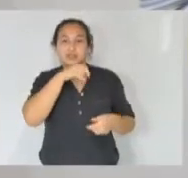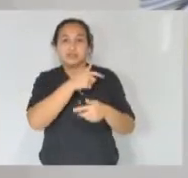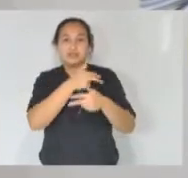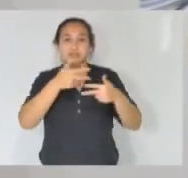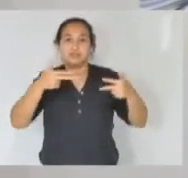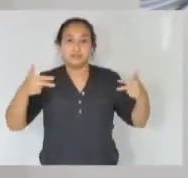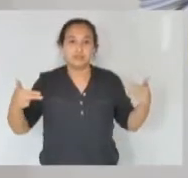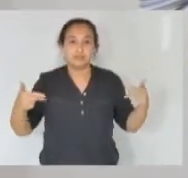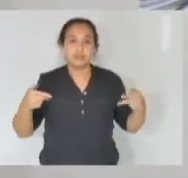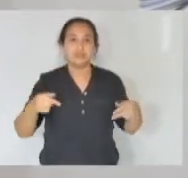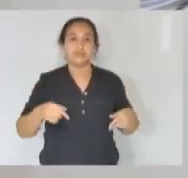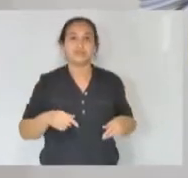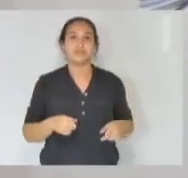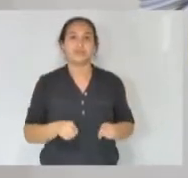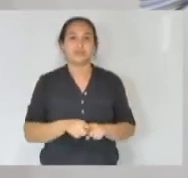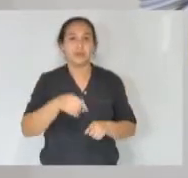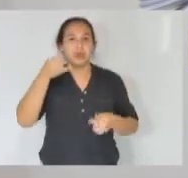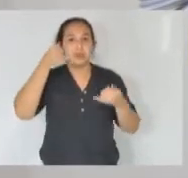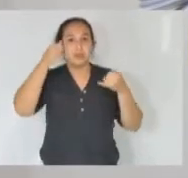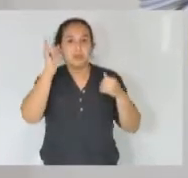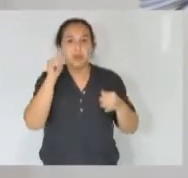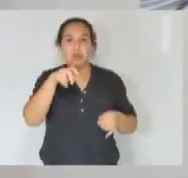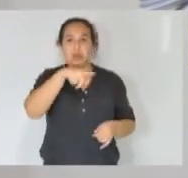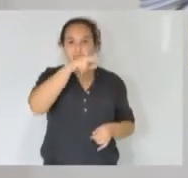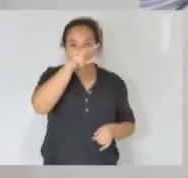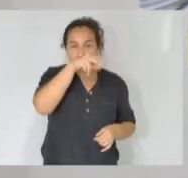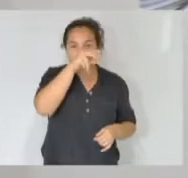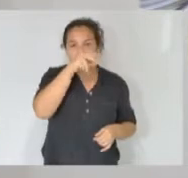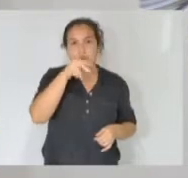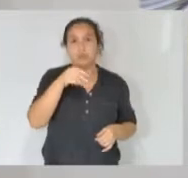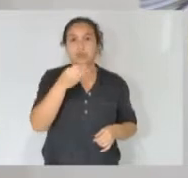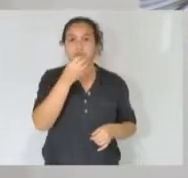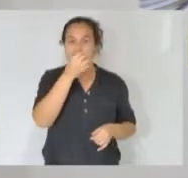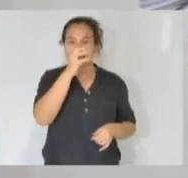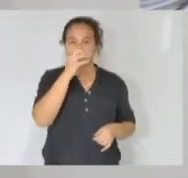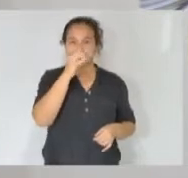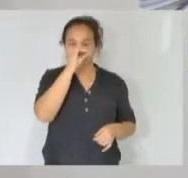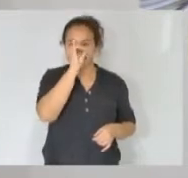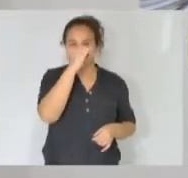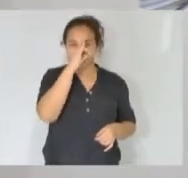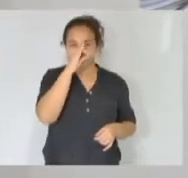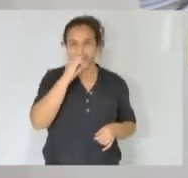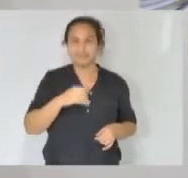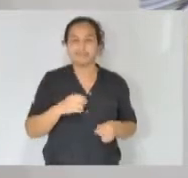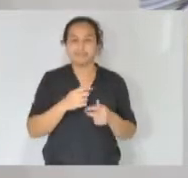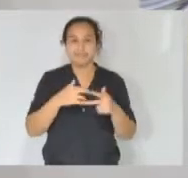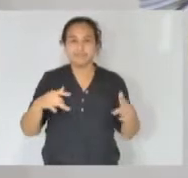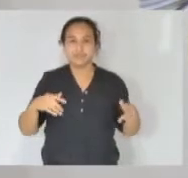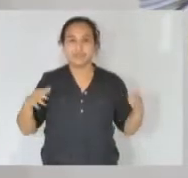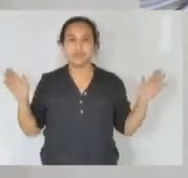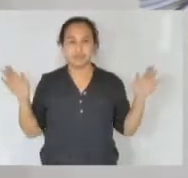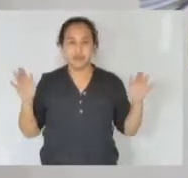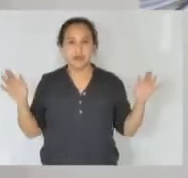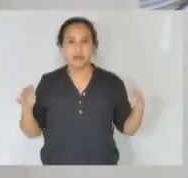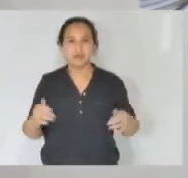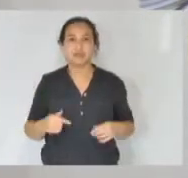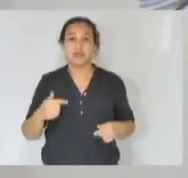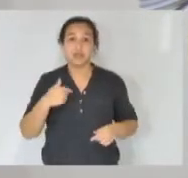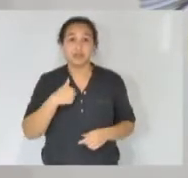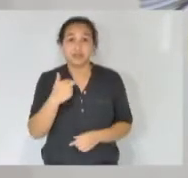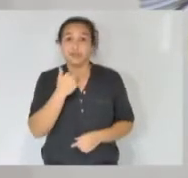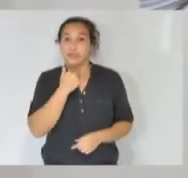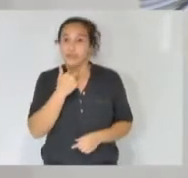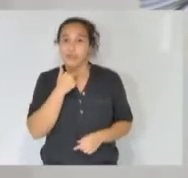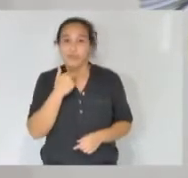o rebanho catarinense, tanto de suínos como aves e bovinos. E nós não podemos, de